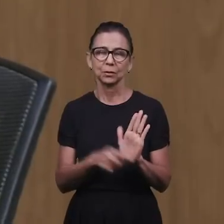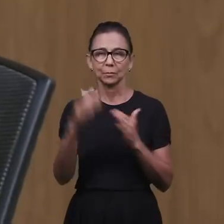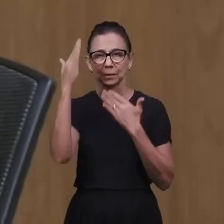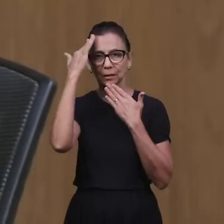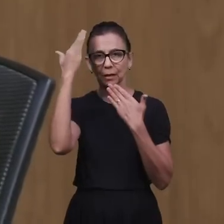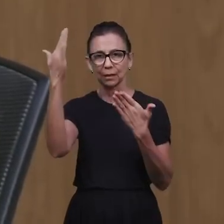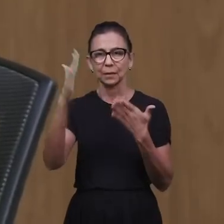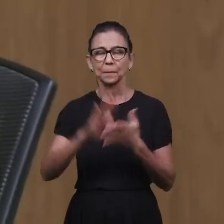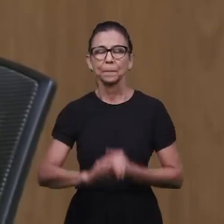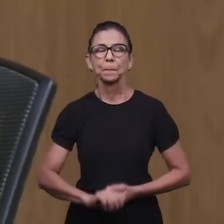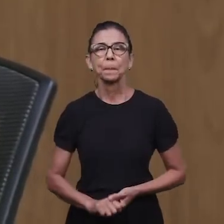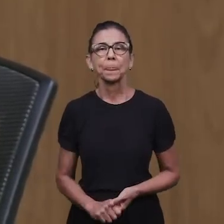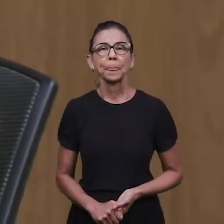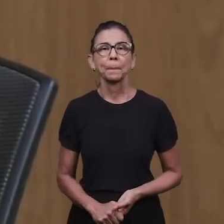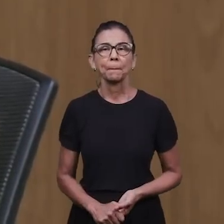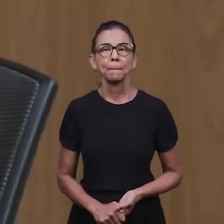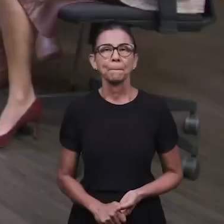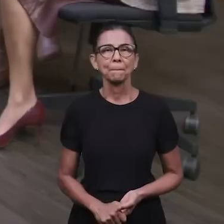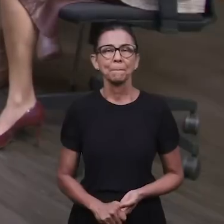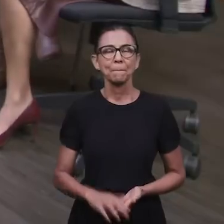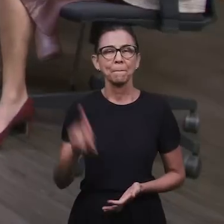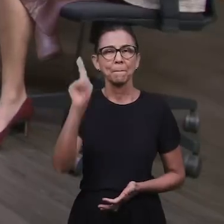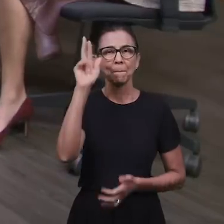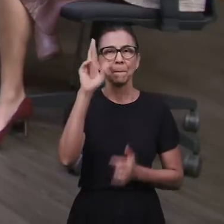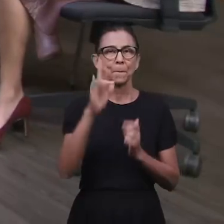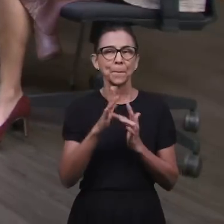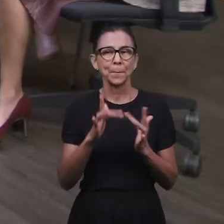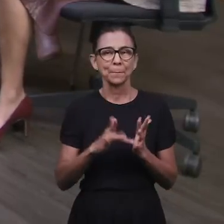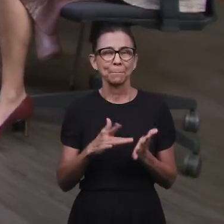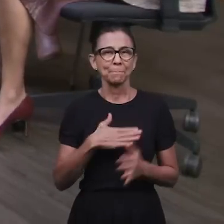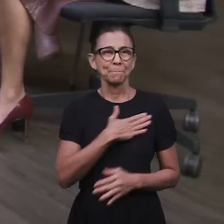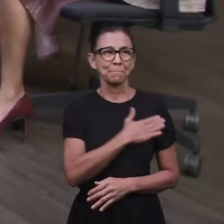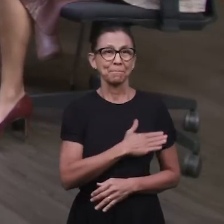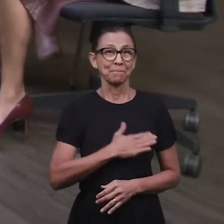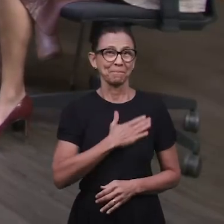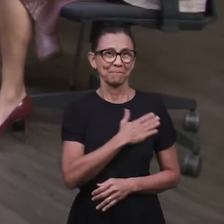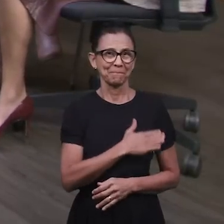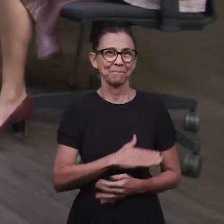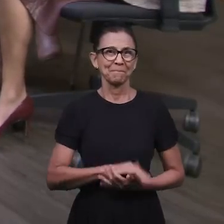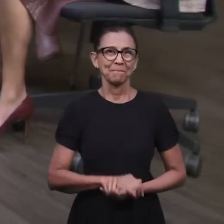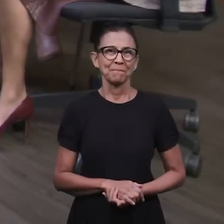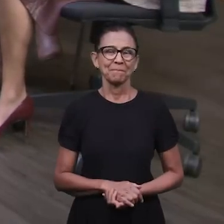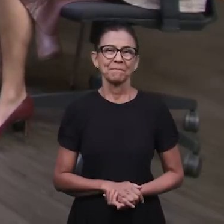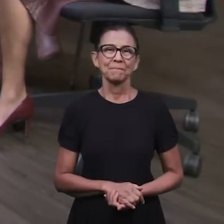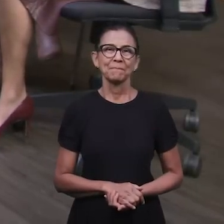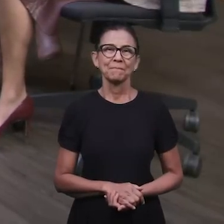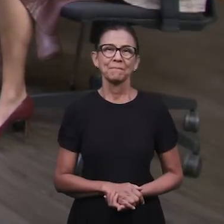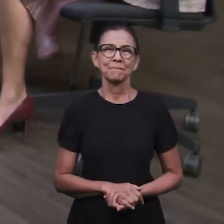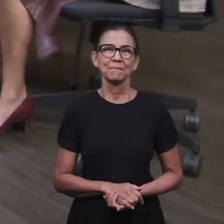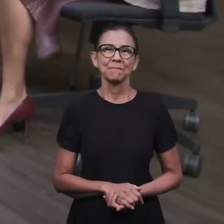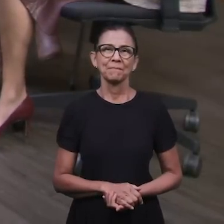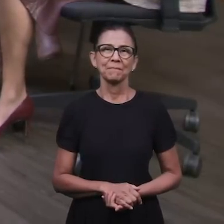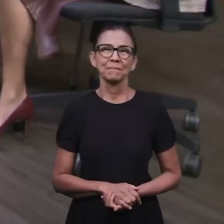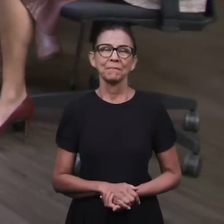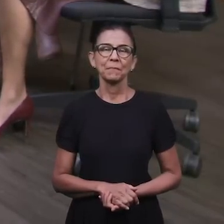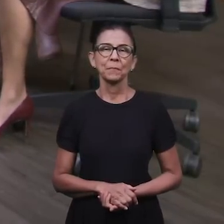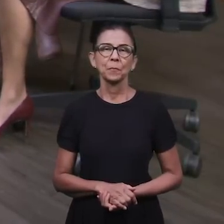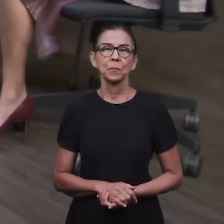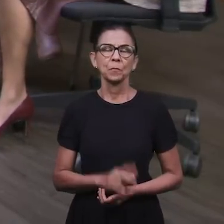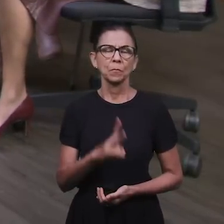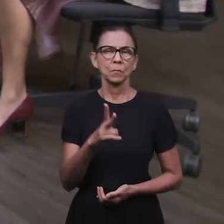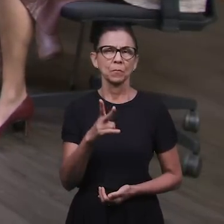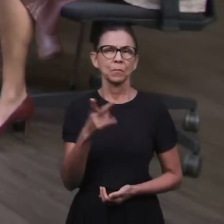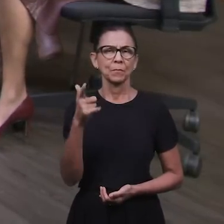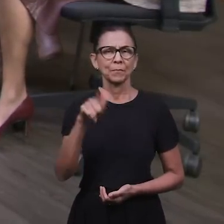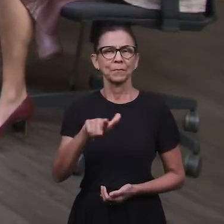o Thalisson. Muito obrigada. Muito bem. Queridos jovens, a paz do Senhor. É um prazer tê-los conosco aqui.